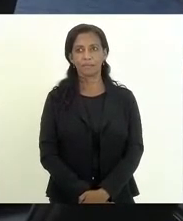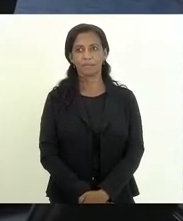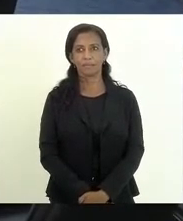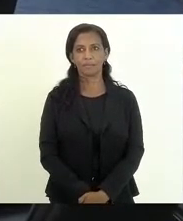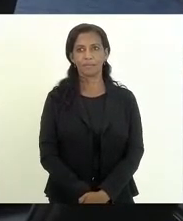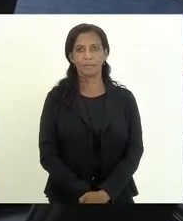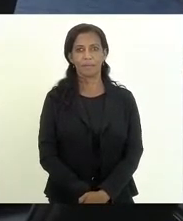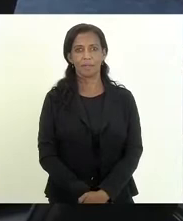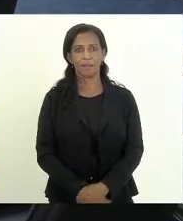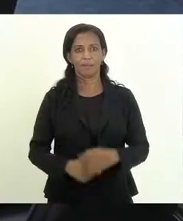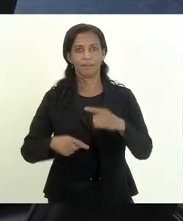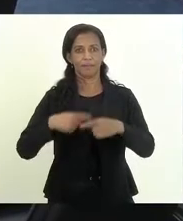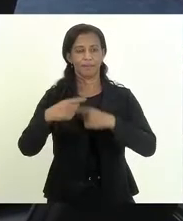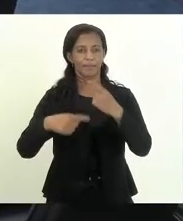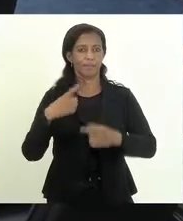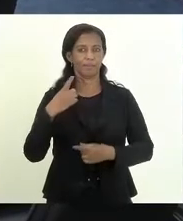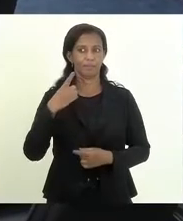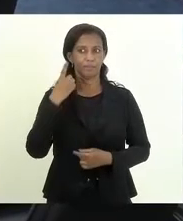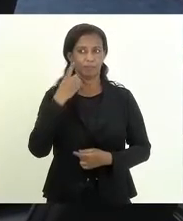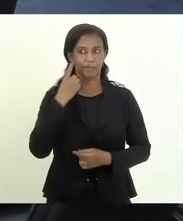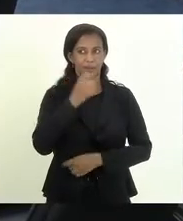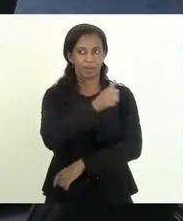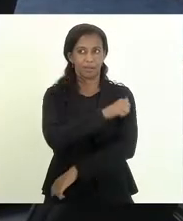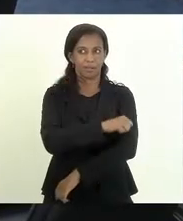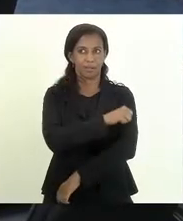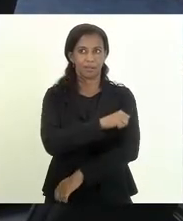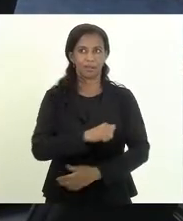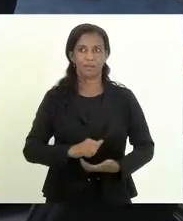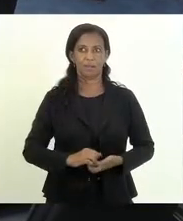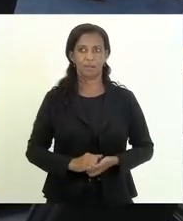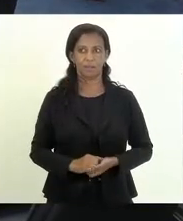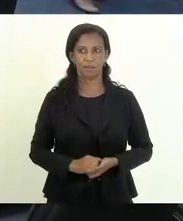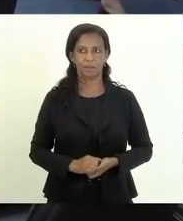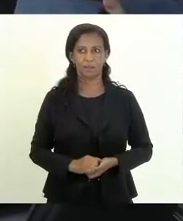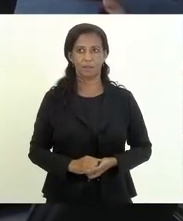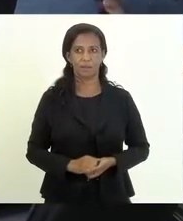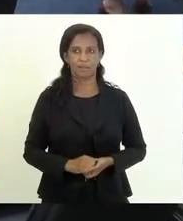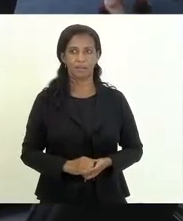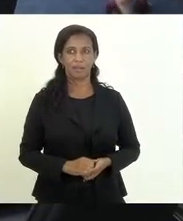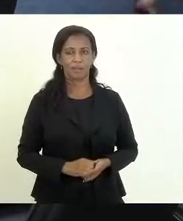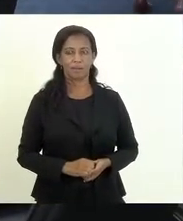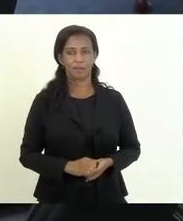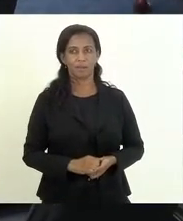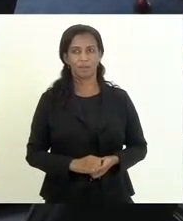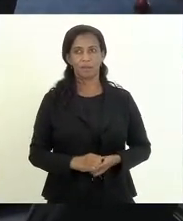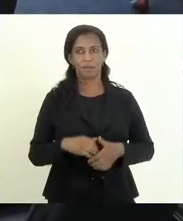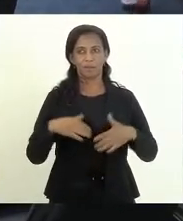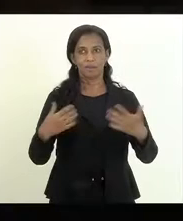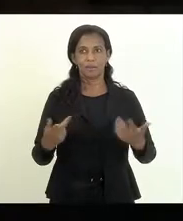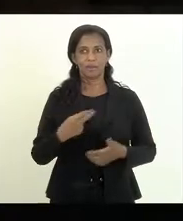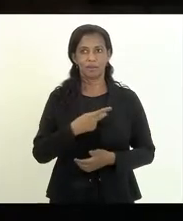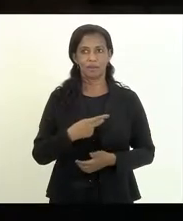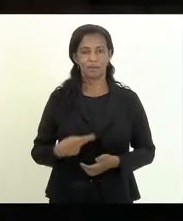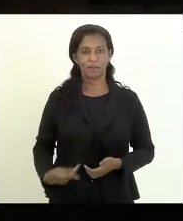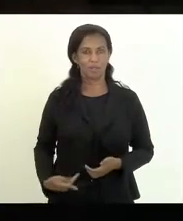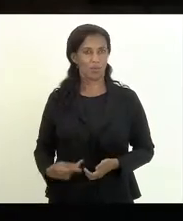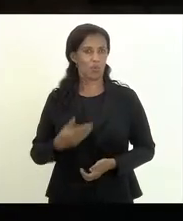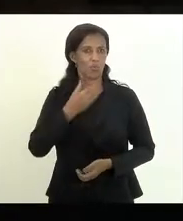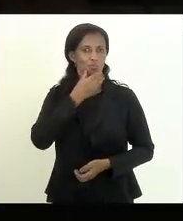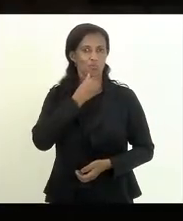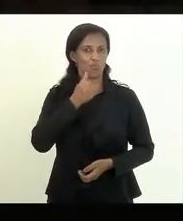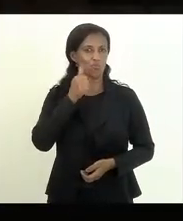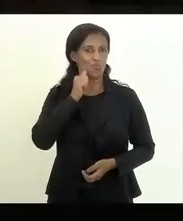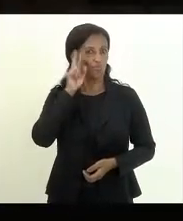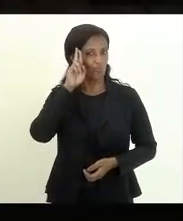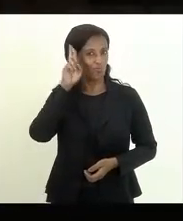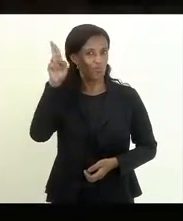Seguida, deputada Gemeira Rejane. Seguida, deputada Gemeira Rejane. Senhor presidente, senhoras e